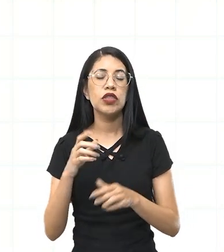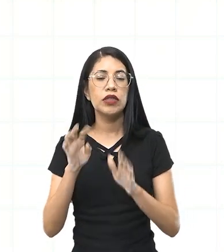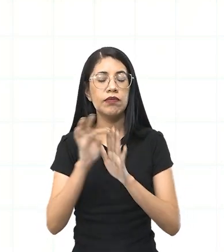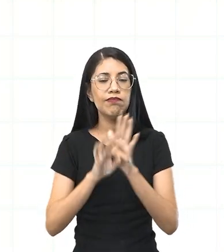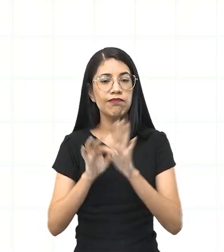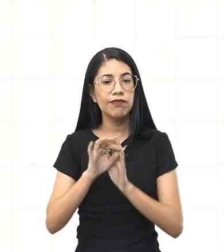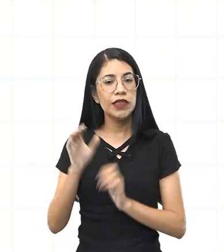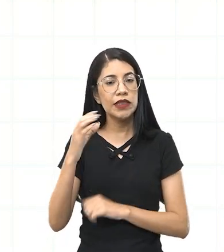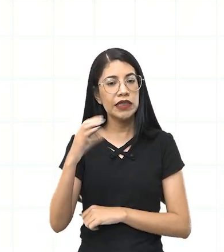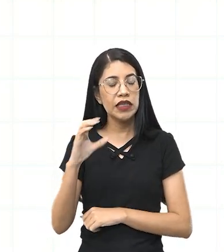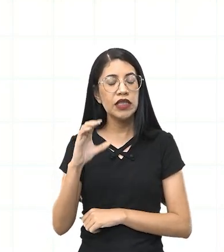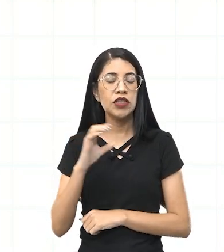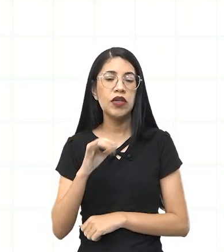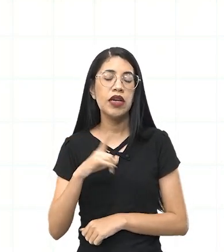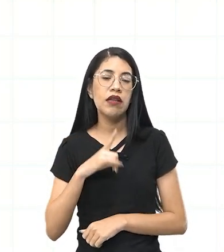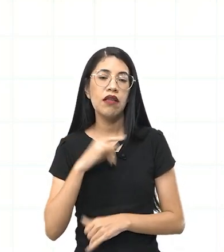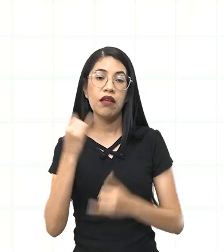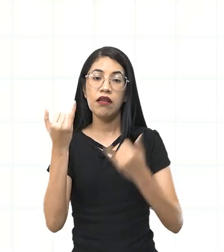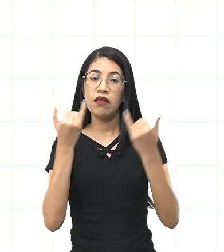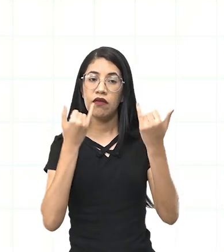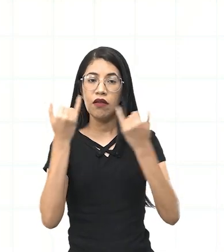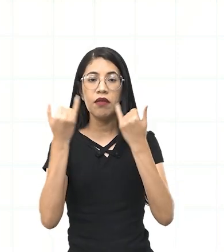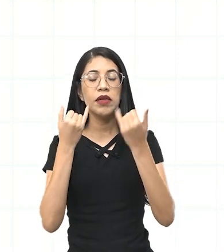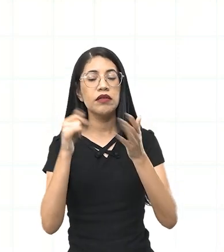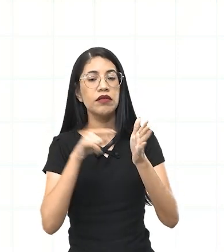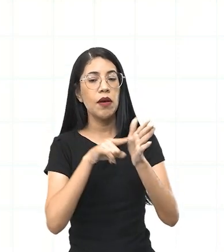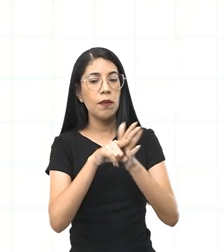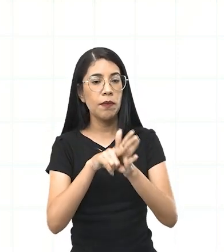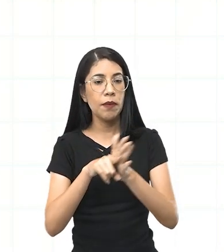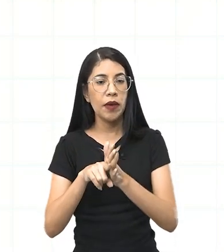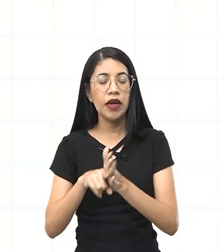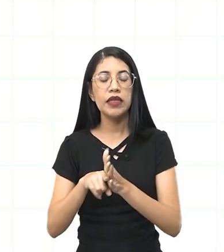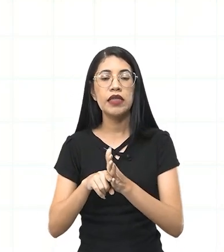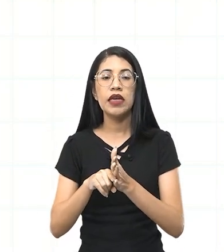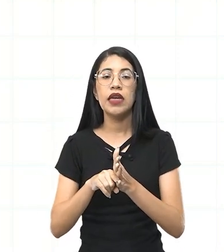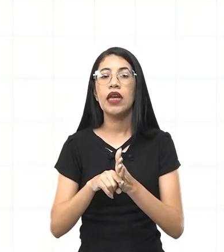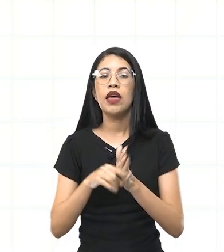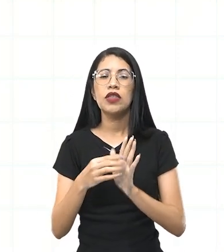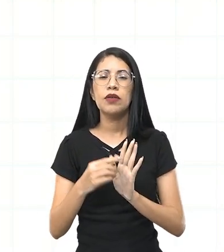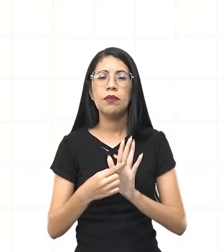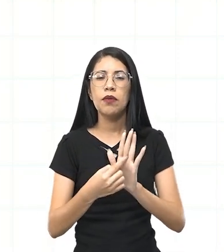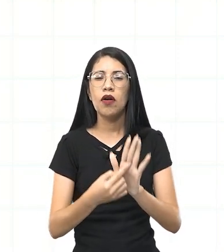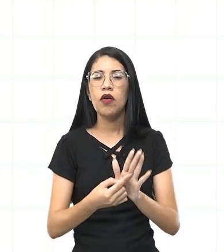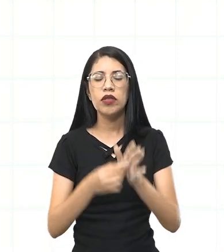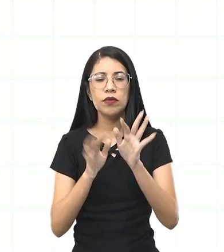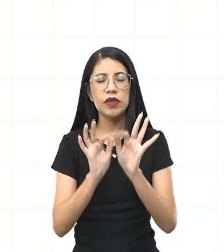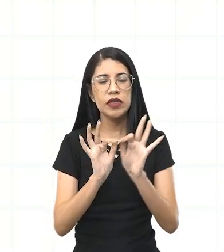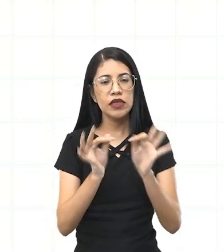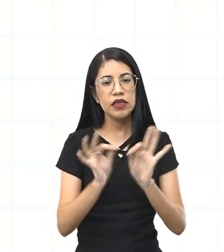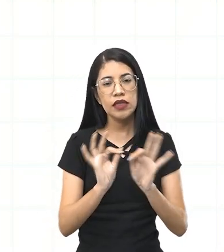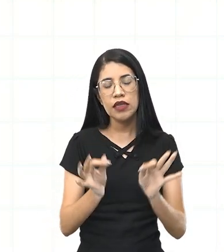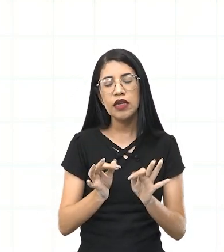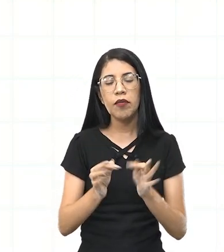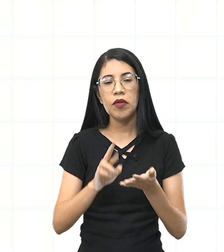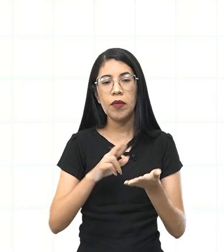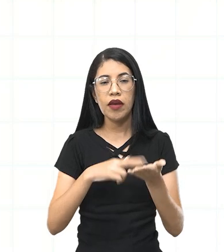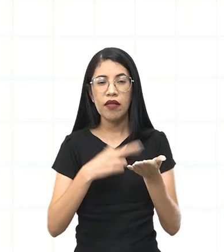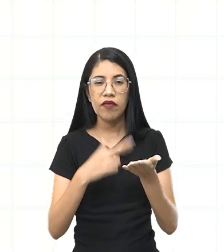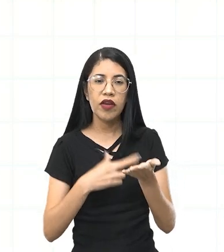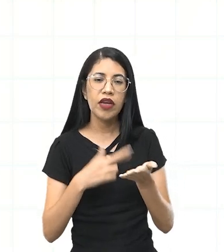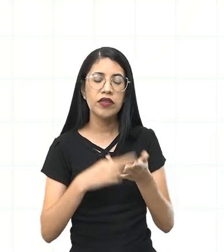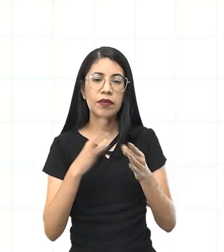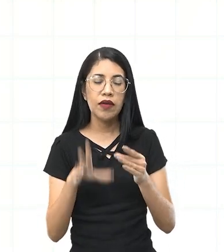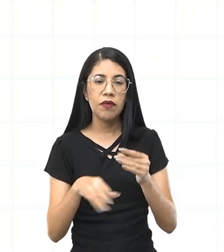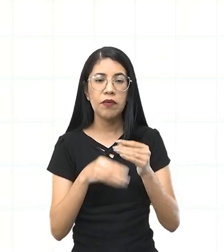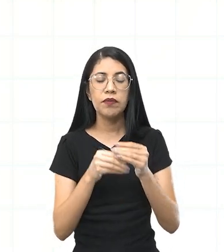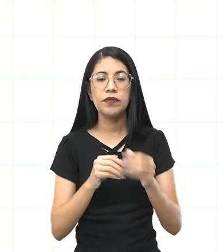científicos, quando a gente tem a informação ali, tem a pesquisa e a gente traduz, né, para uma forma mais simplificada, para a revista, né?